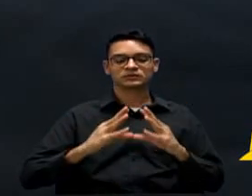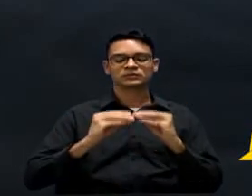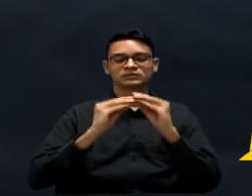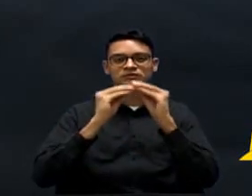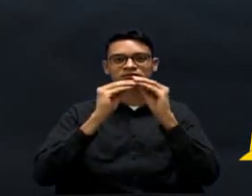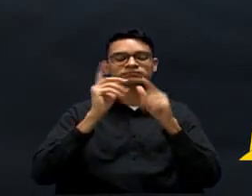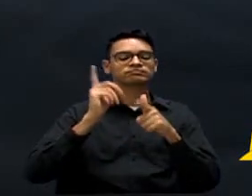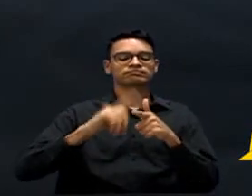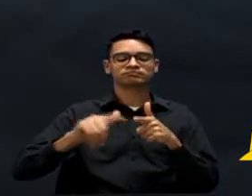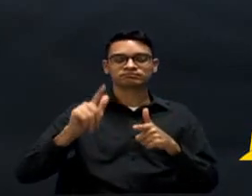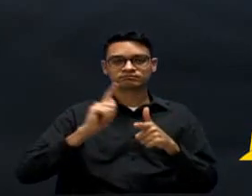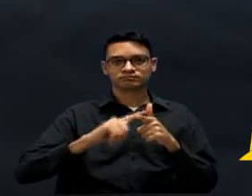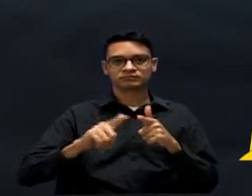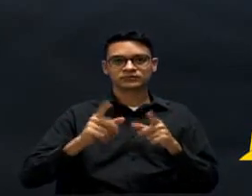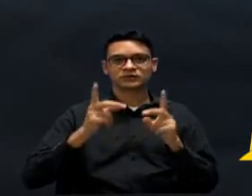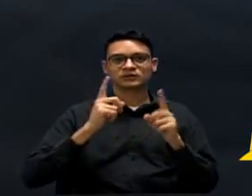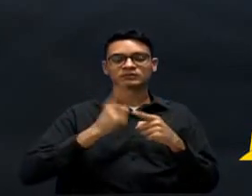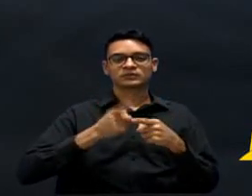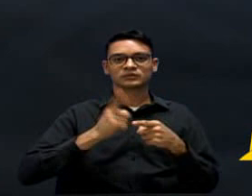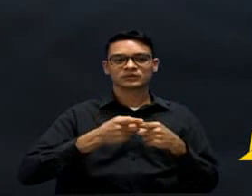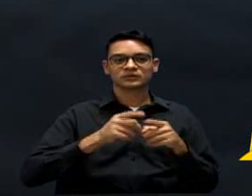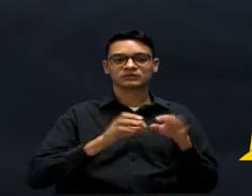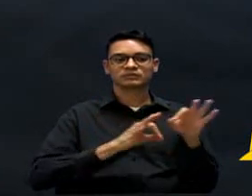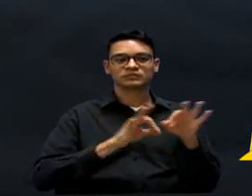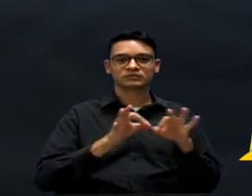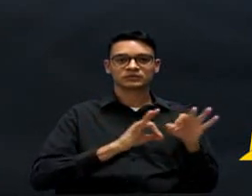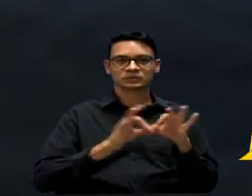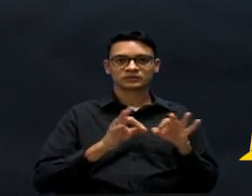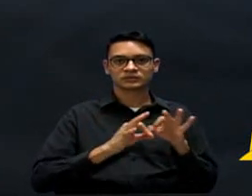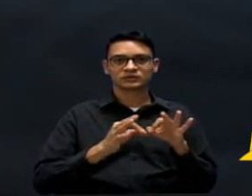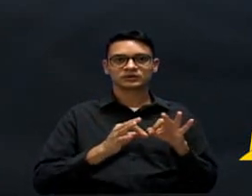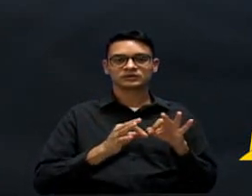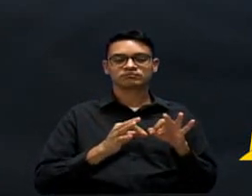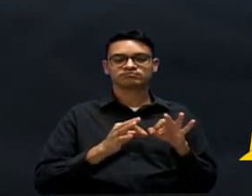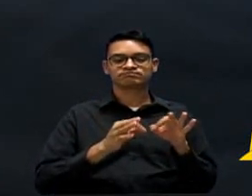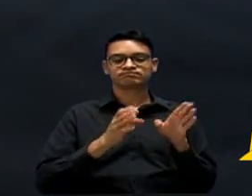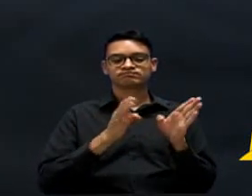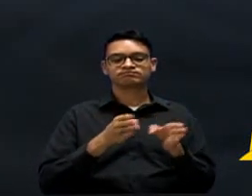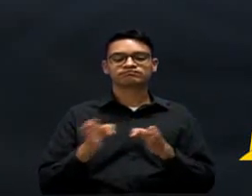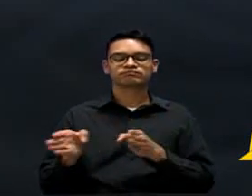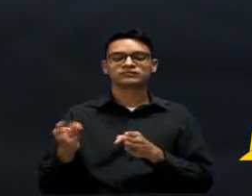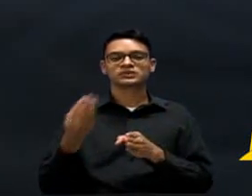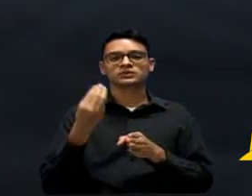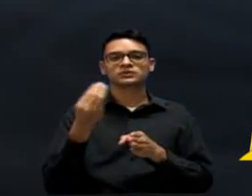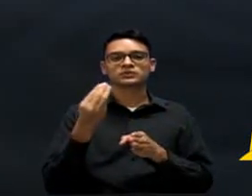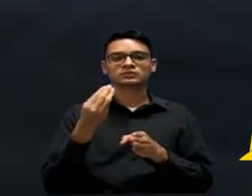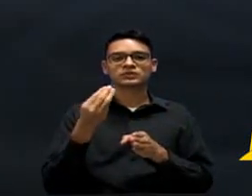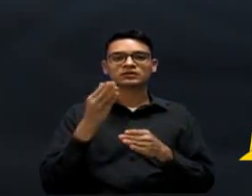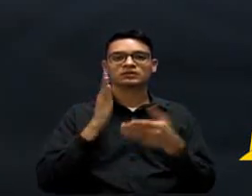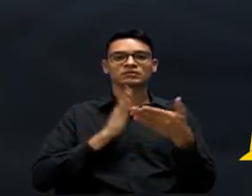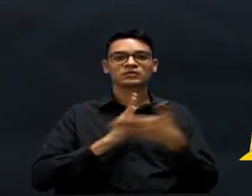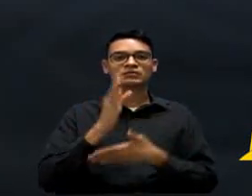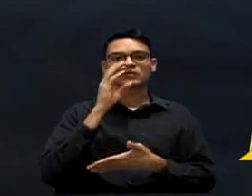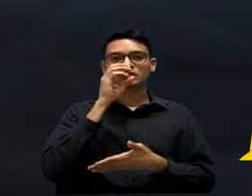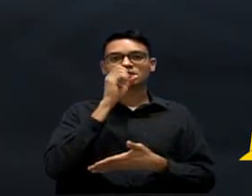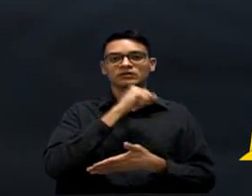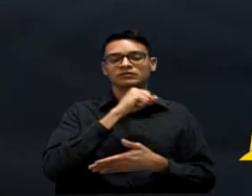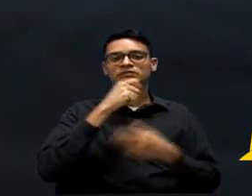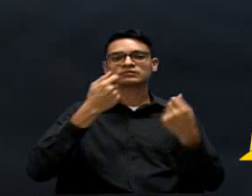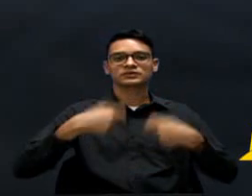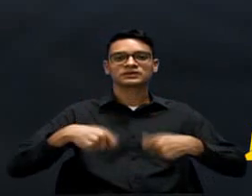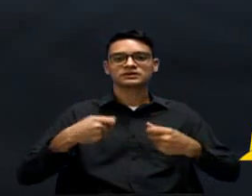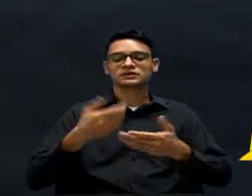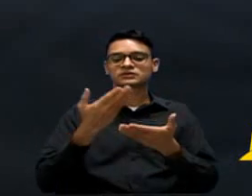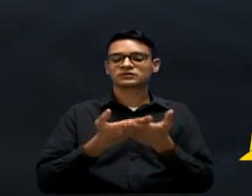um problema, porque os projetos são colocados aqui de uma maneira para serem aprovados rapidamente, sem